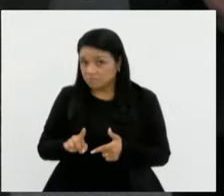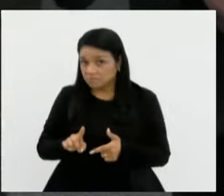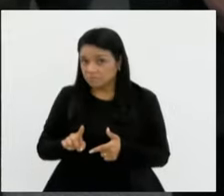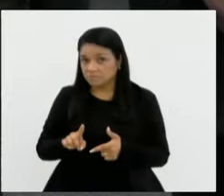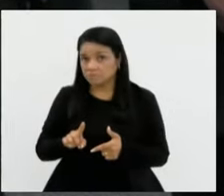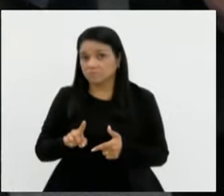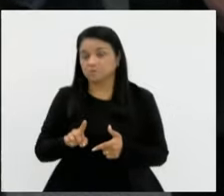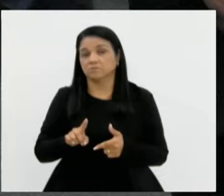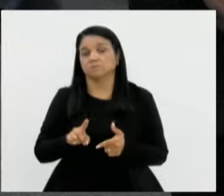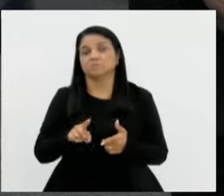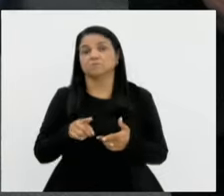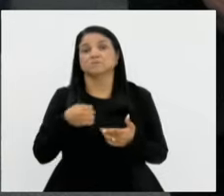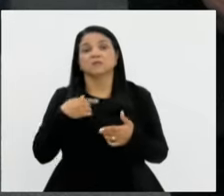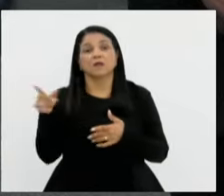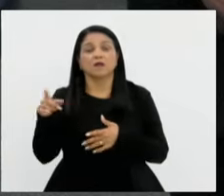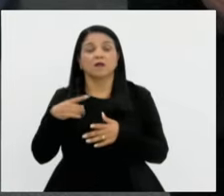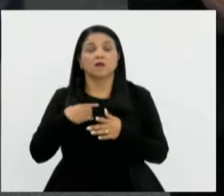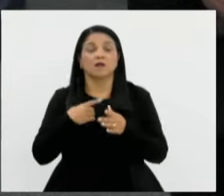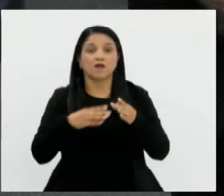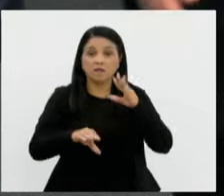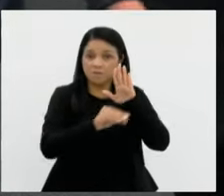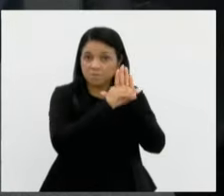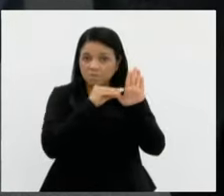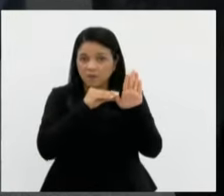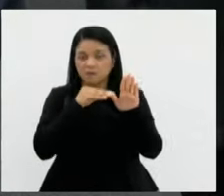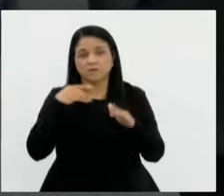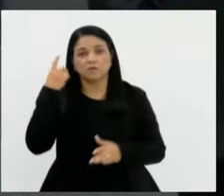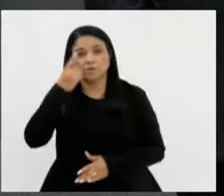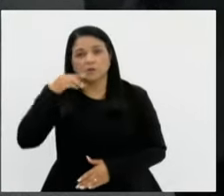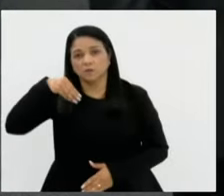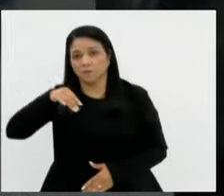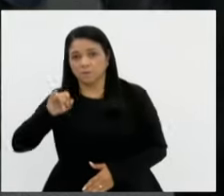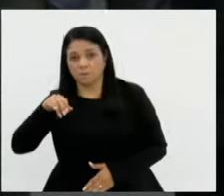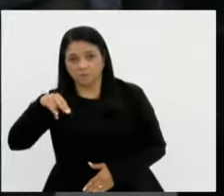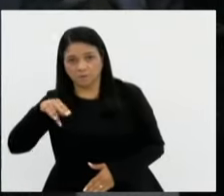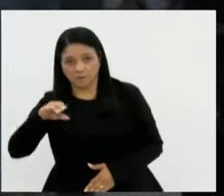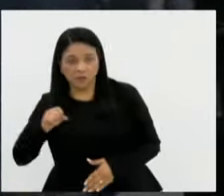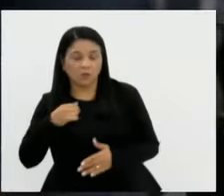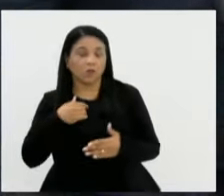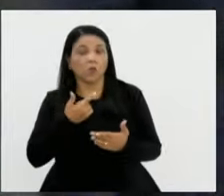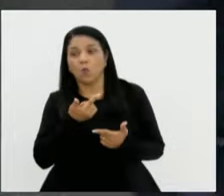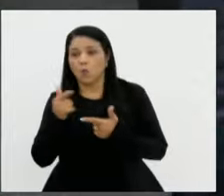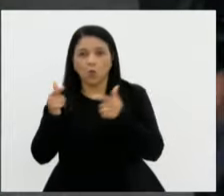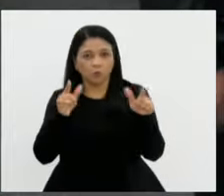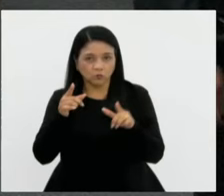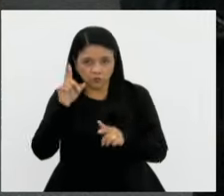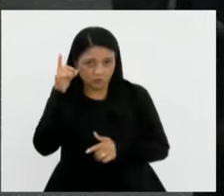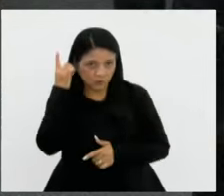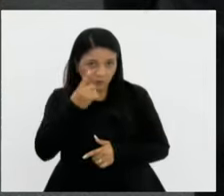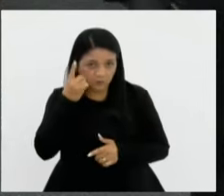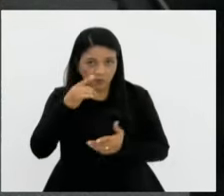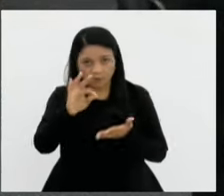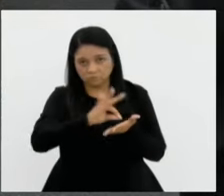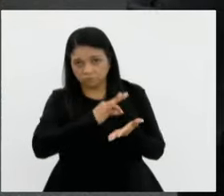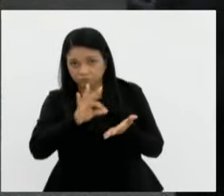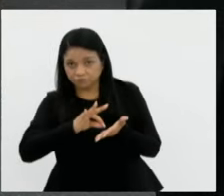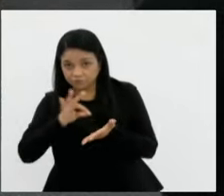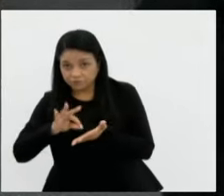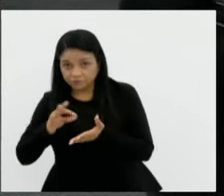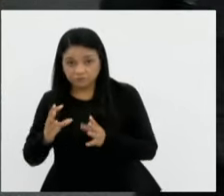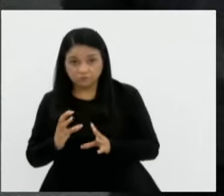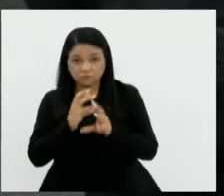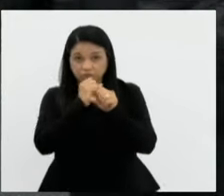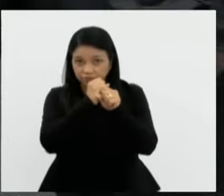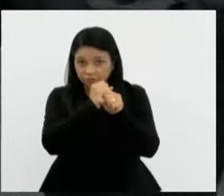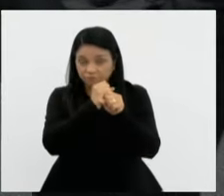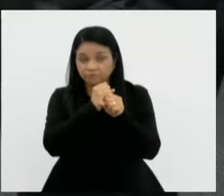A emenda do deputado Mink, de qualquer outro deputado ou bancada, independente do número de assinaturas, salvo melhor juízo, deve ser